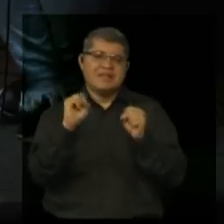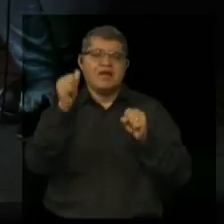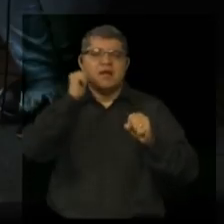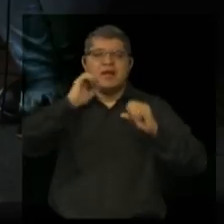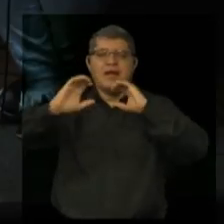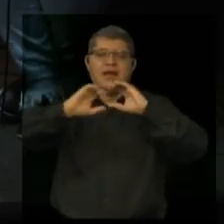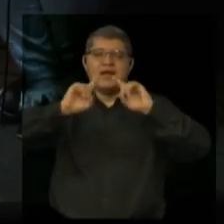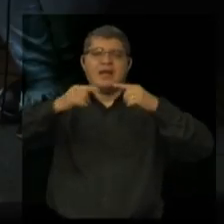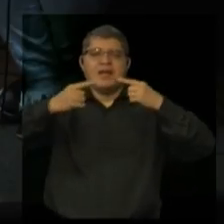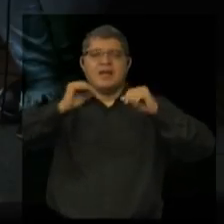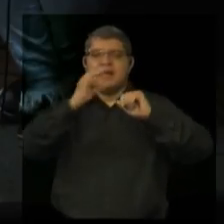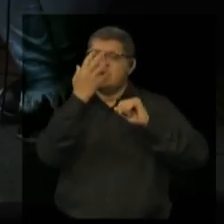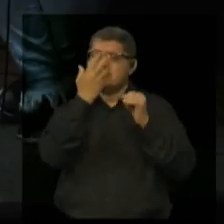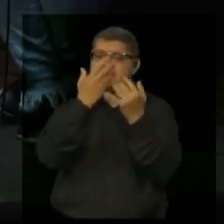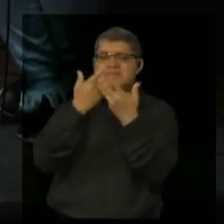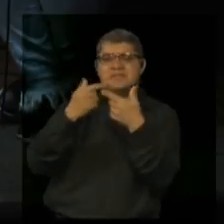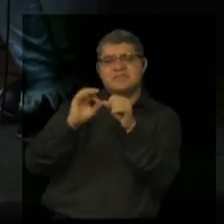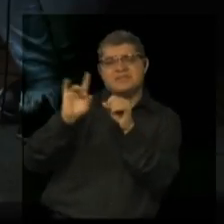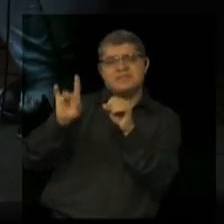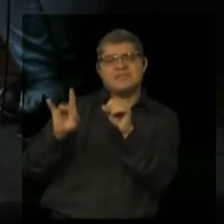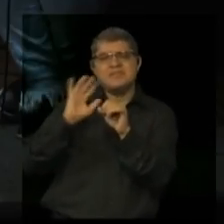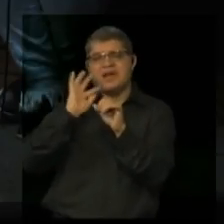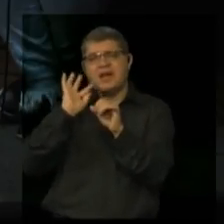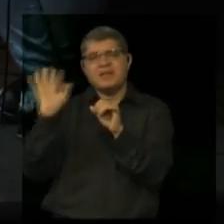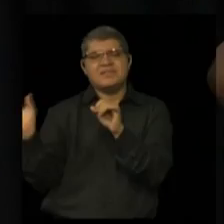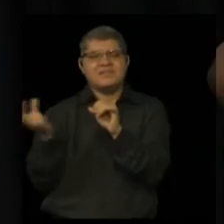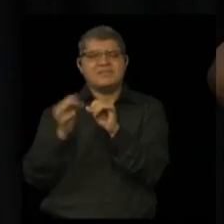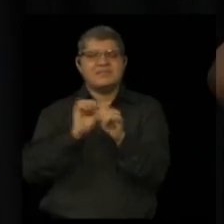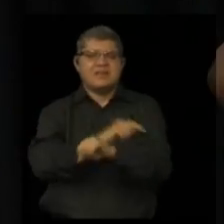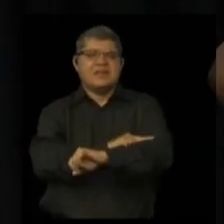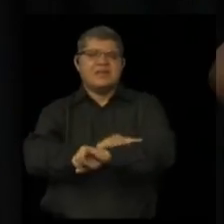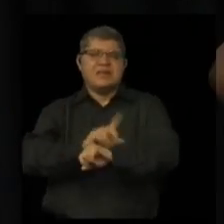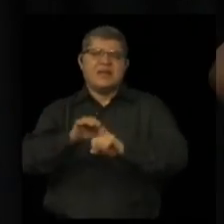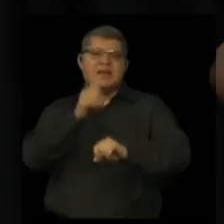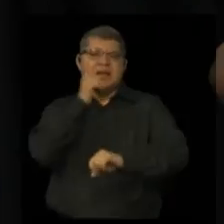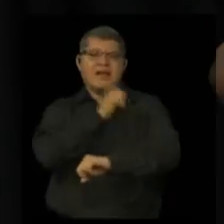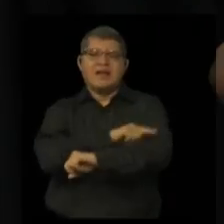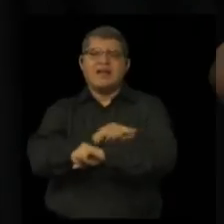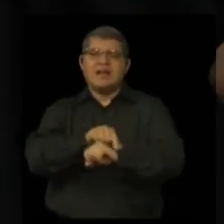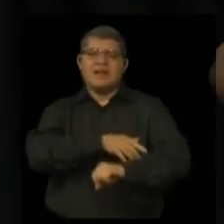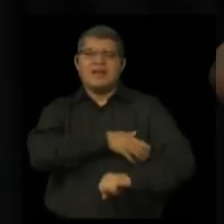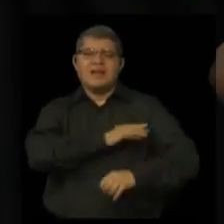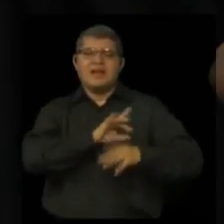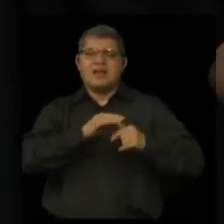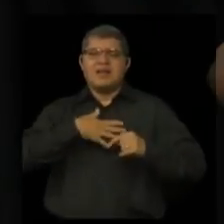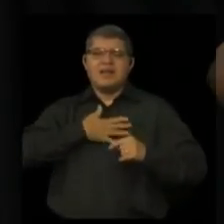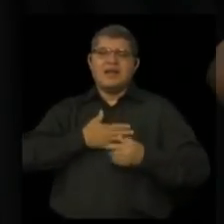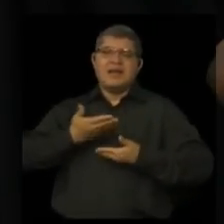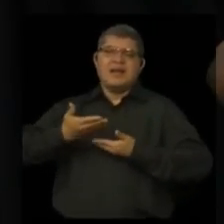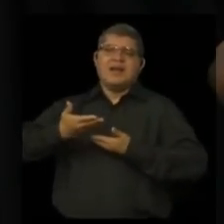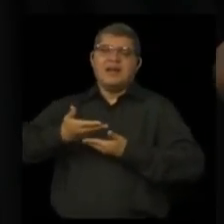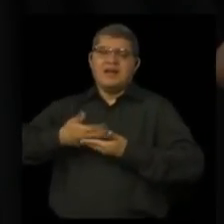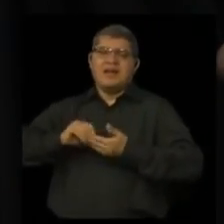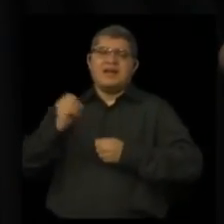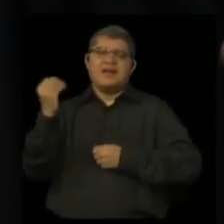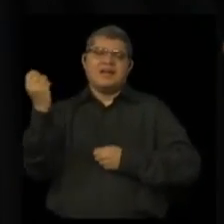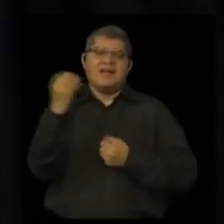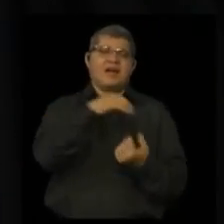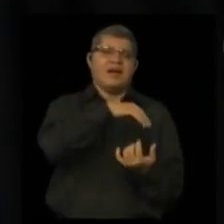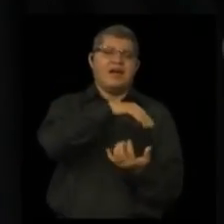cantora, instrumentista linda e uma pessoa muito gentil, generosa, que eu tenho o maior prazer de viajar o